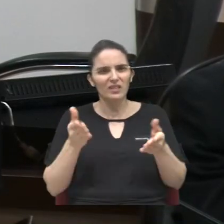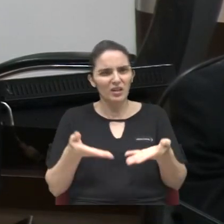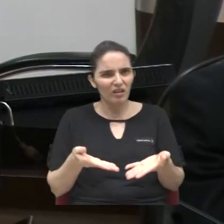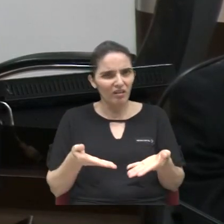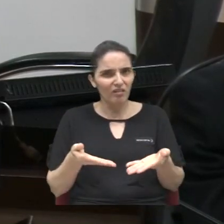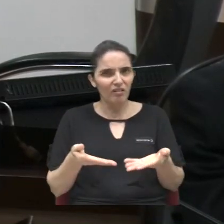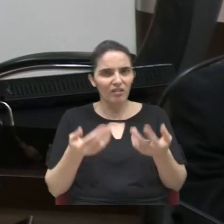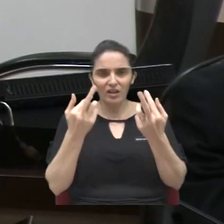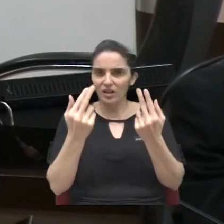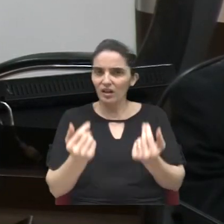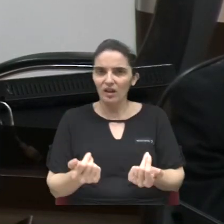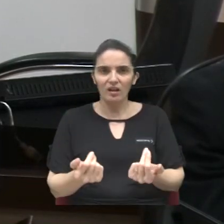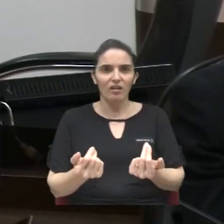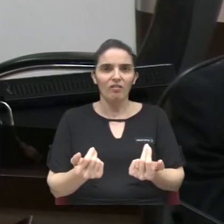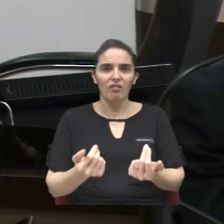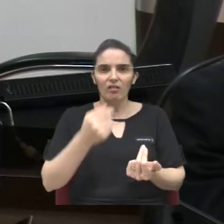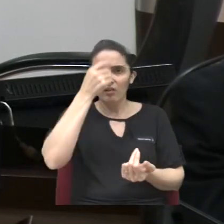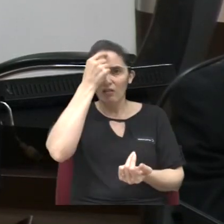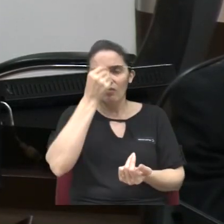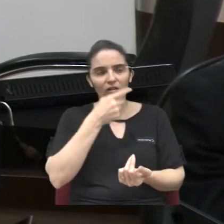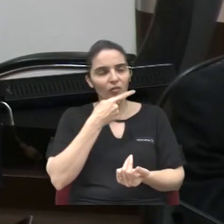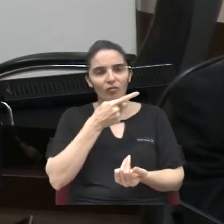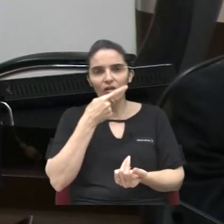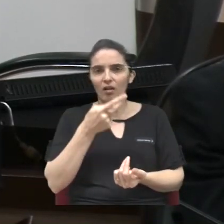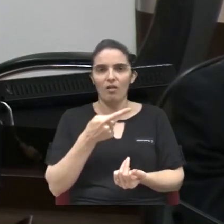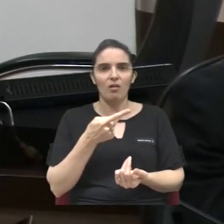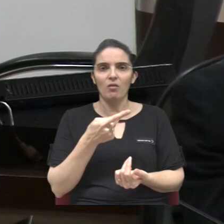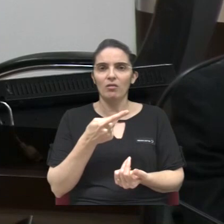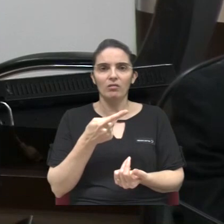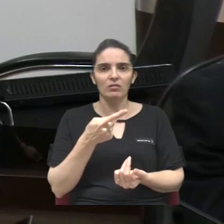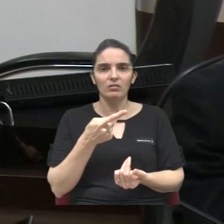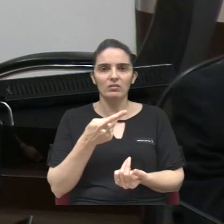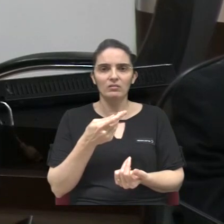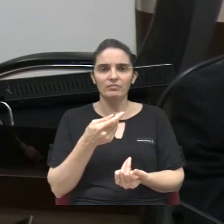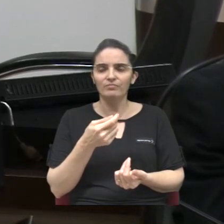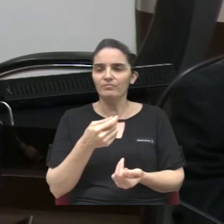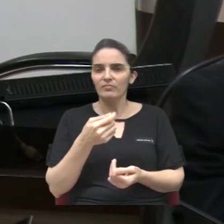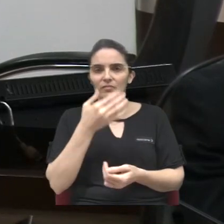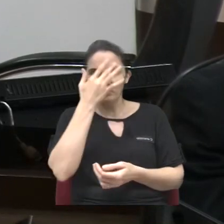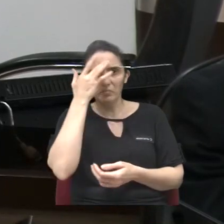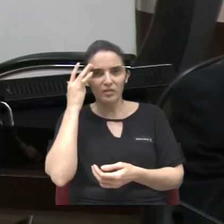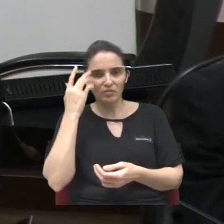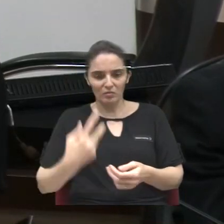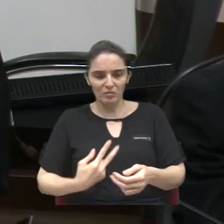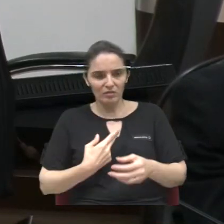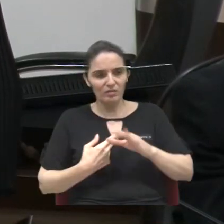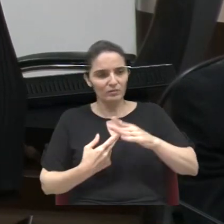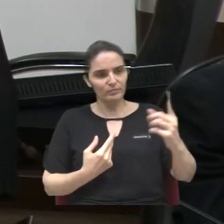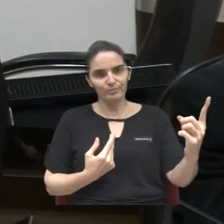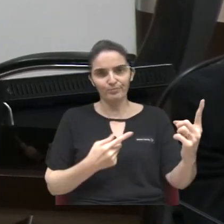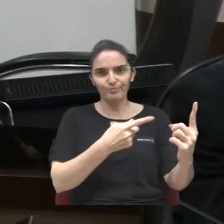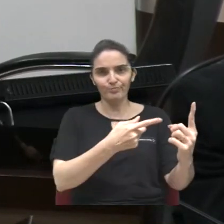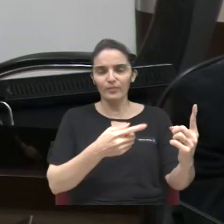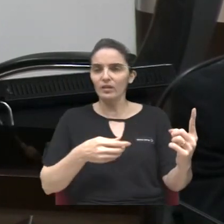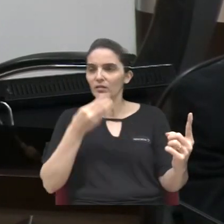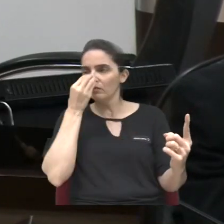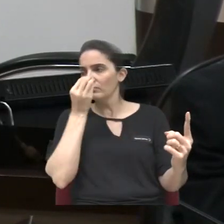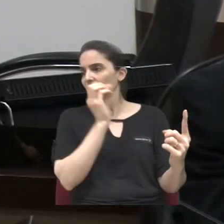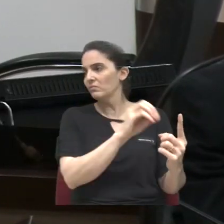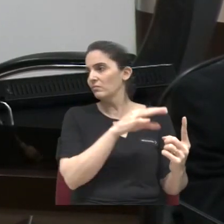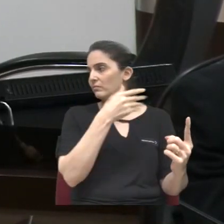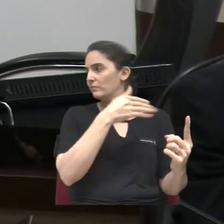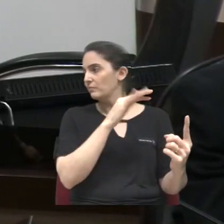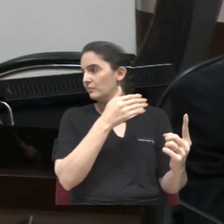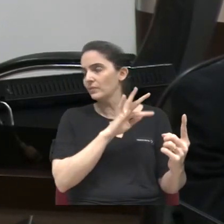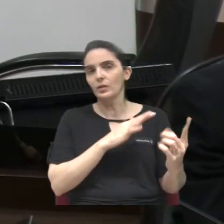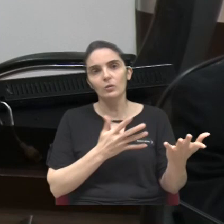colocou chamou muito a minha atenção, abandonadas. Elas ficam abandonadas, e ficam mesmo. E nós temos estrutura na cidade